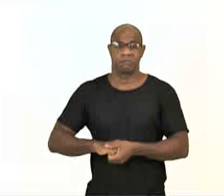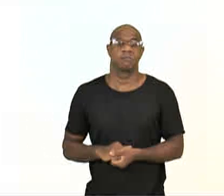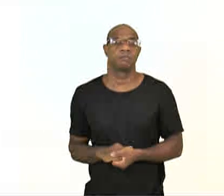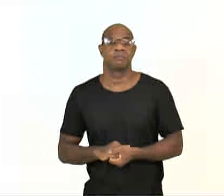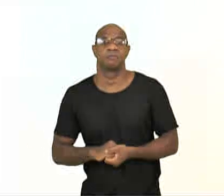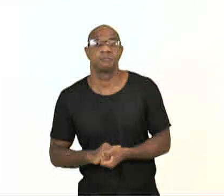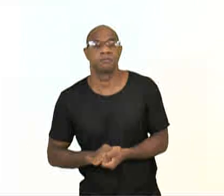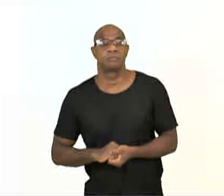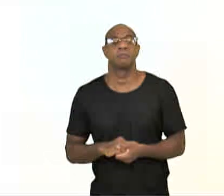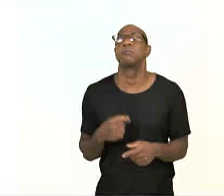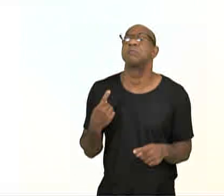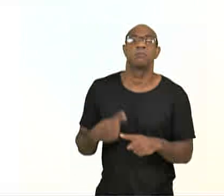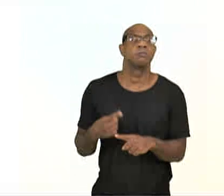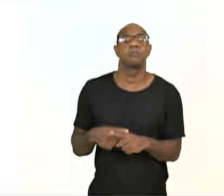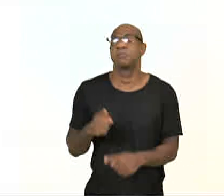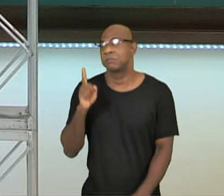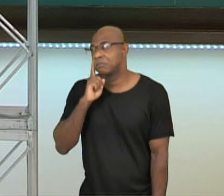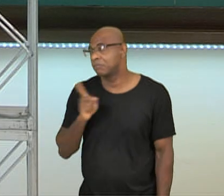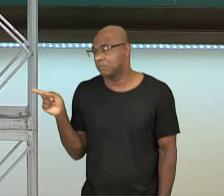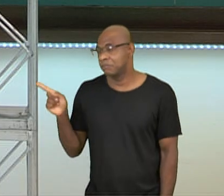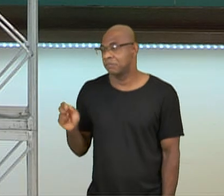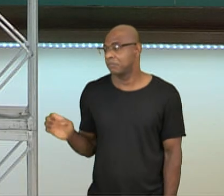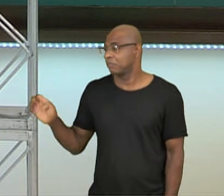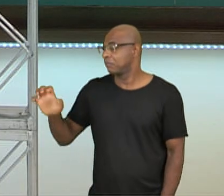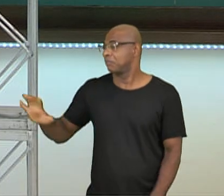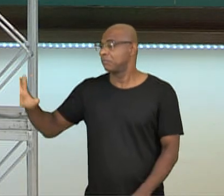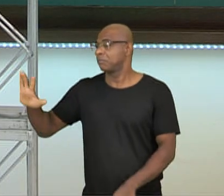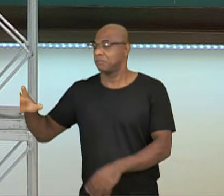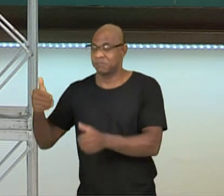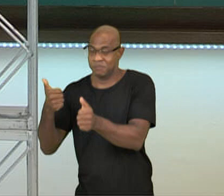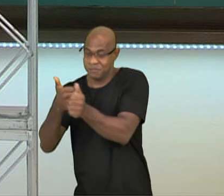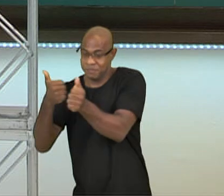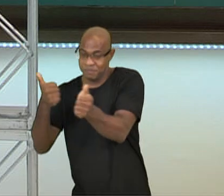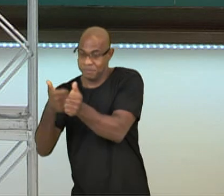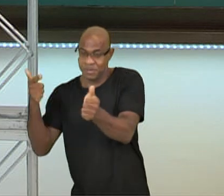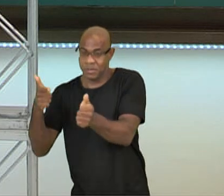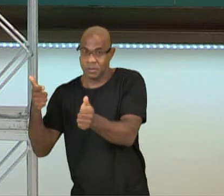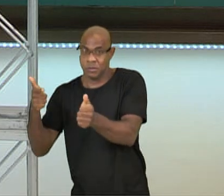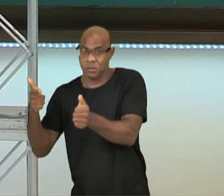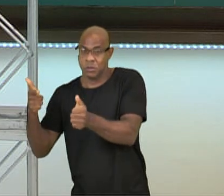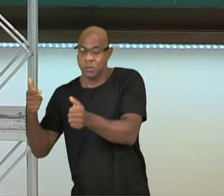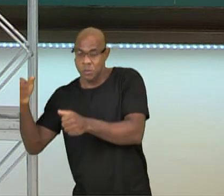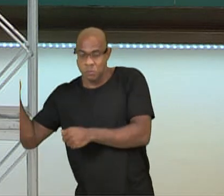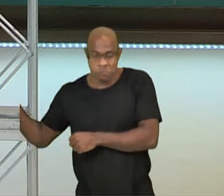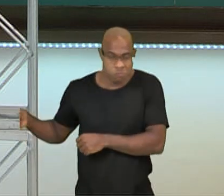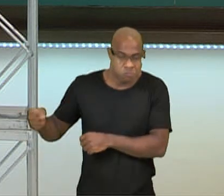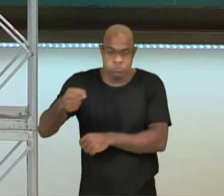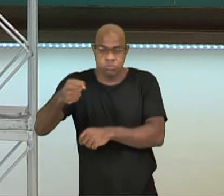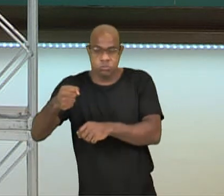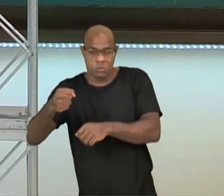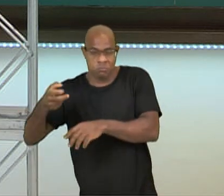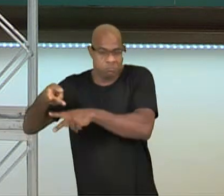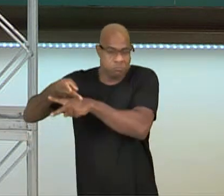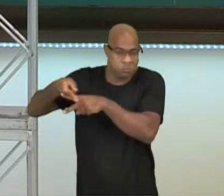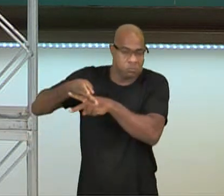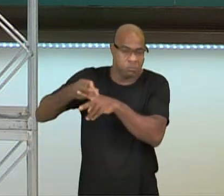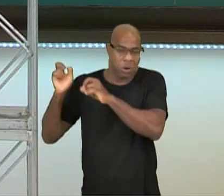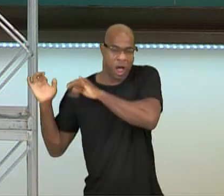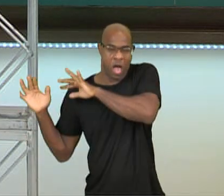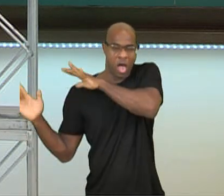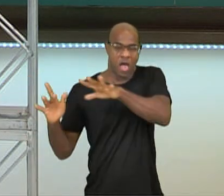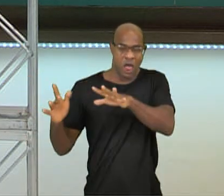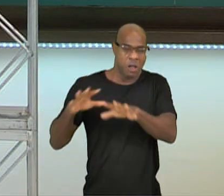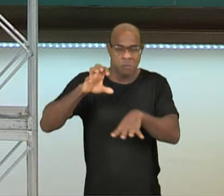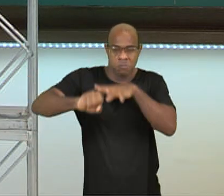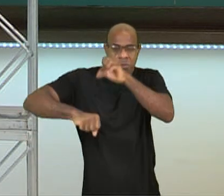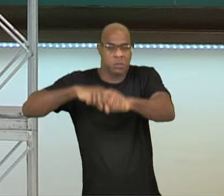da África. Por quê? Porque os europeus, pela proximidade geográfica, entraram buscando aí matéria-prima e transformaram